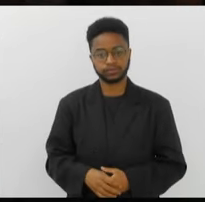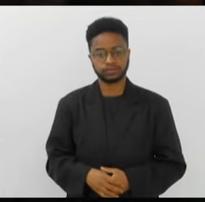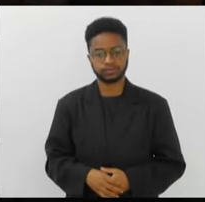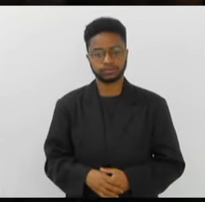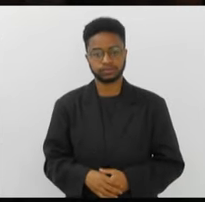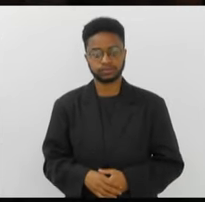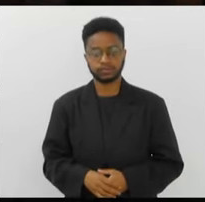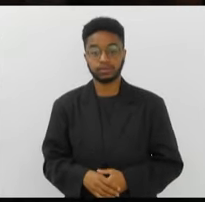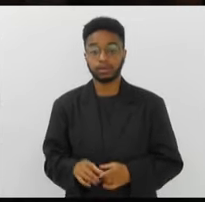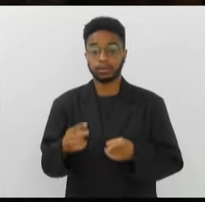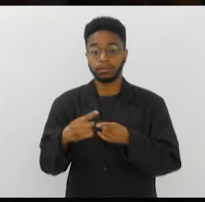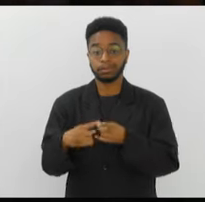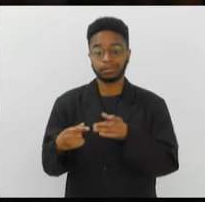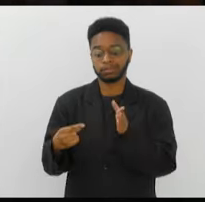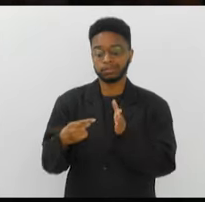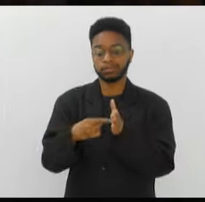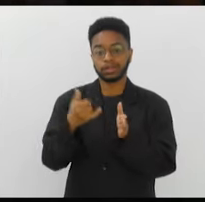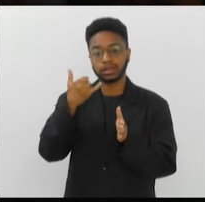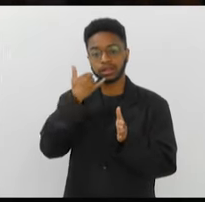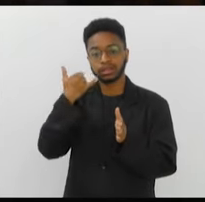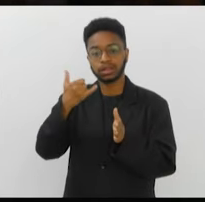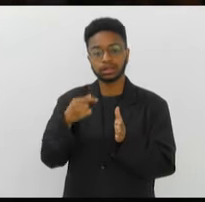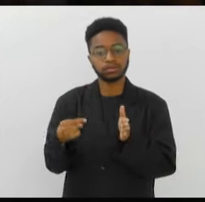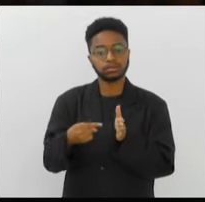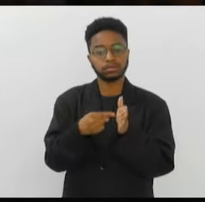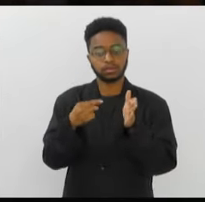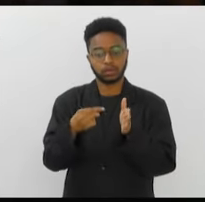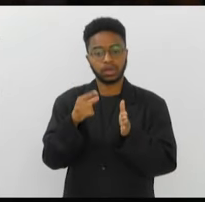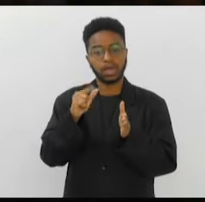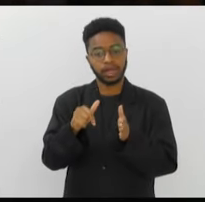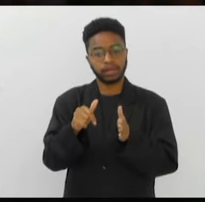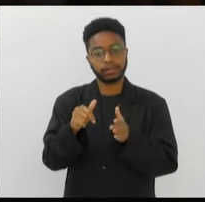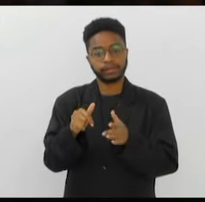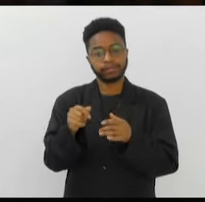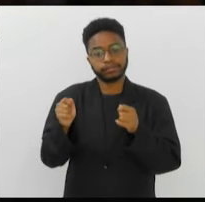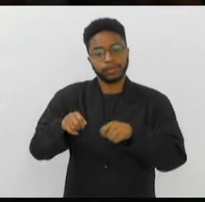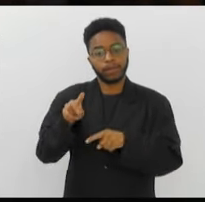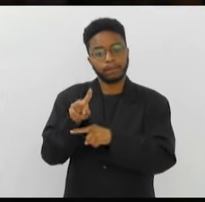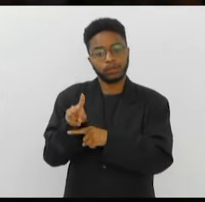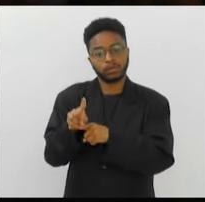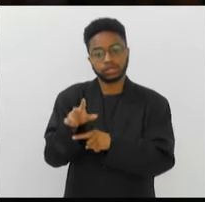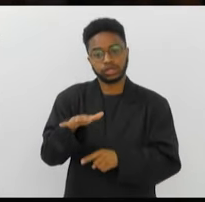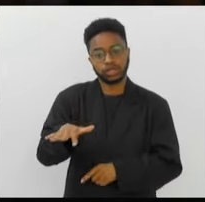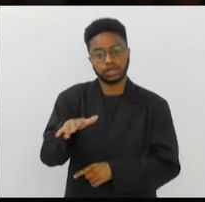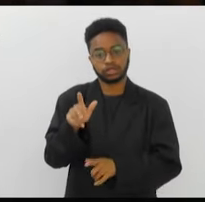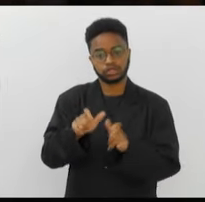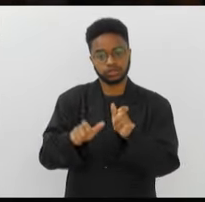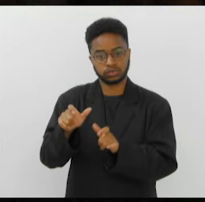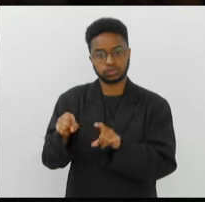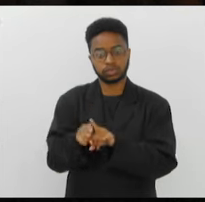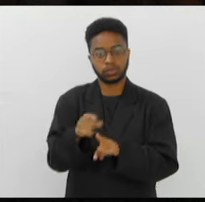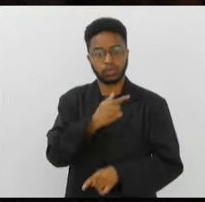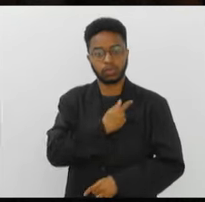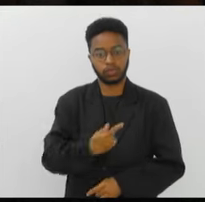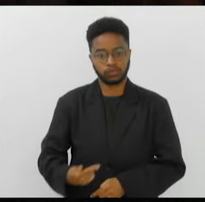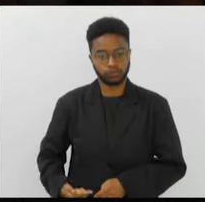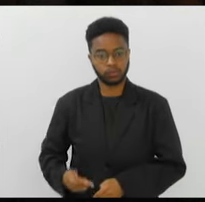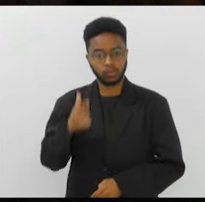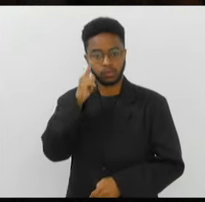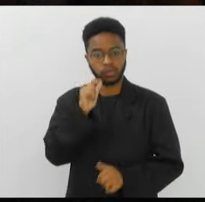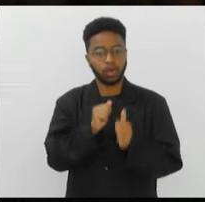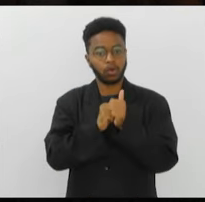O Disque Denúncia é um caminho para o cidadão ser preservado e o governador acompanhar